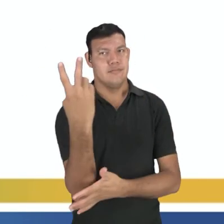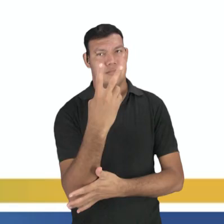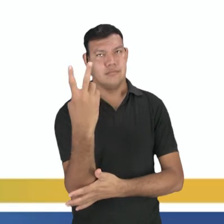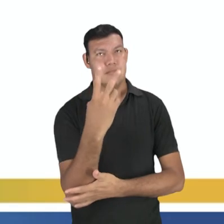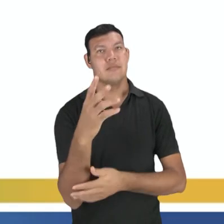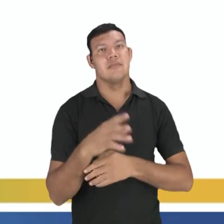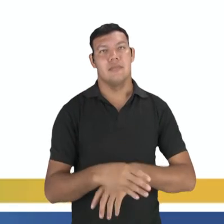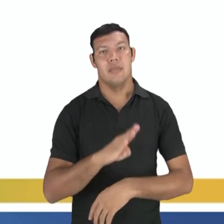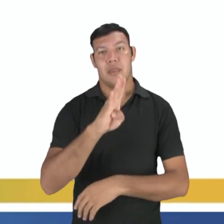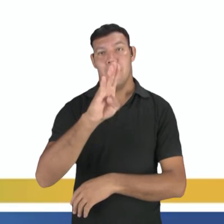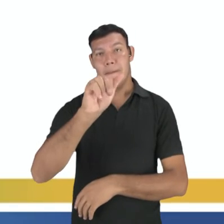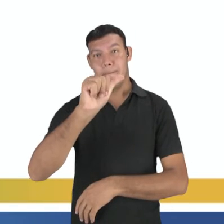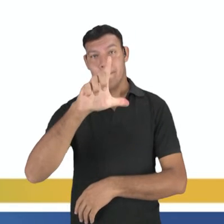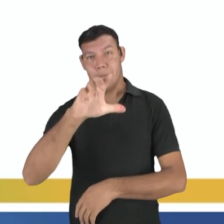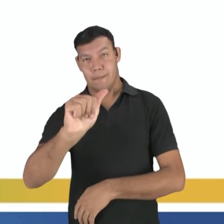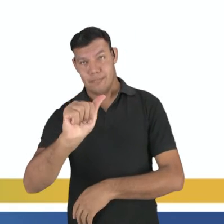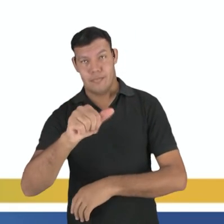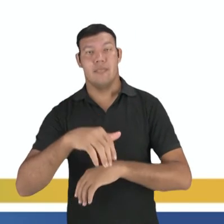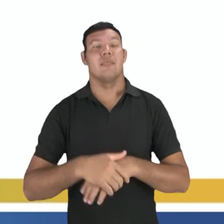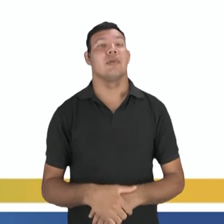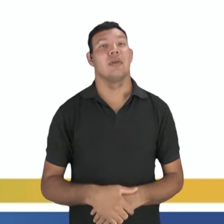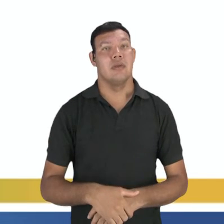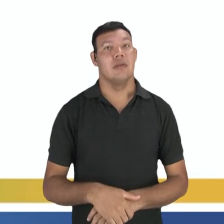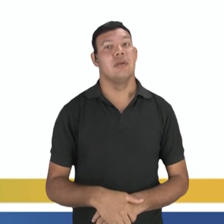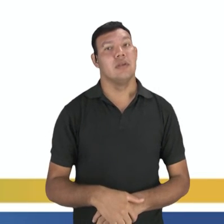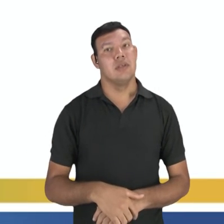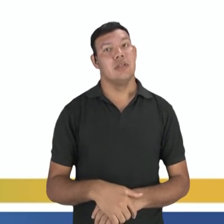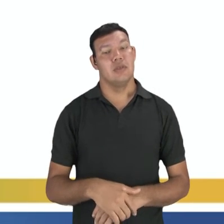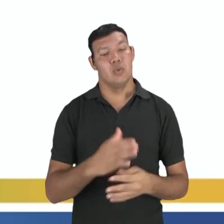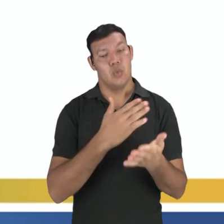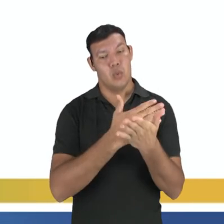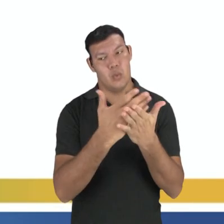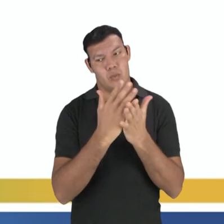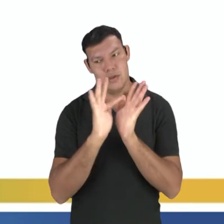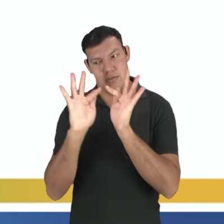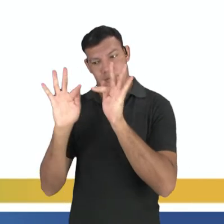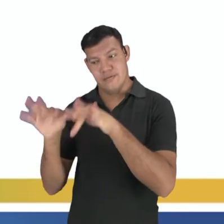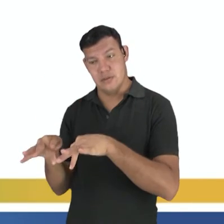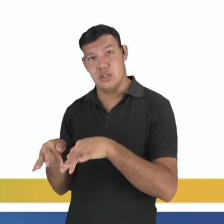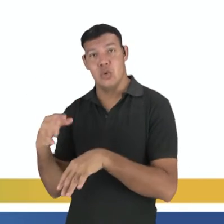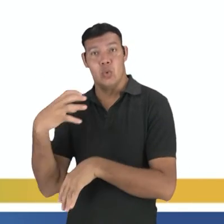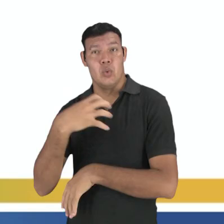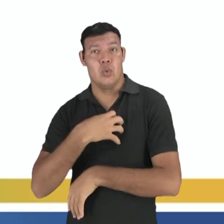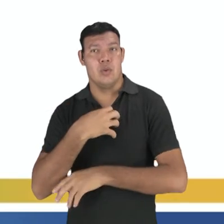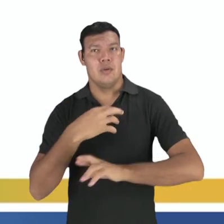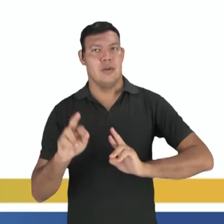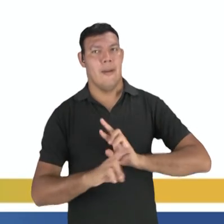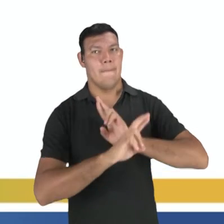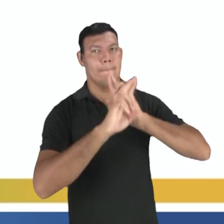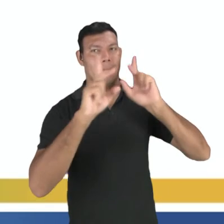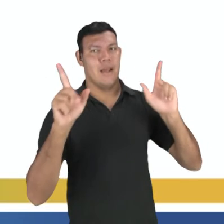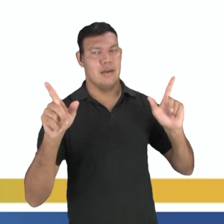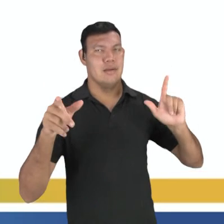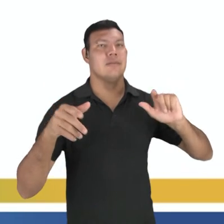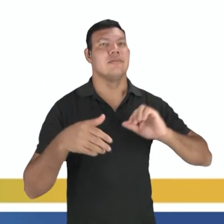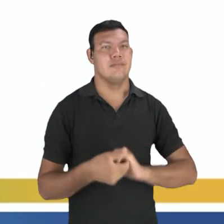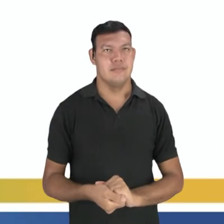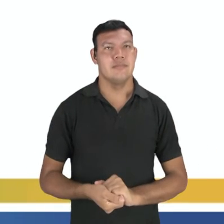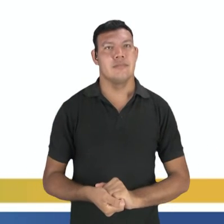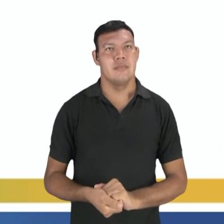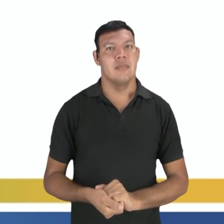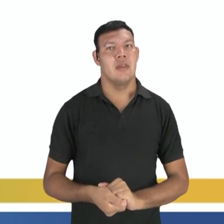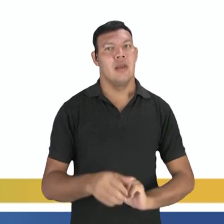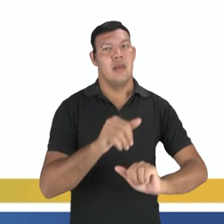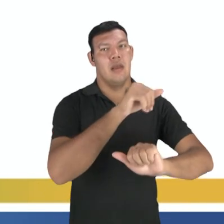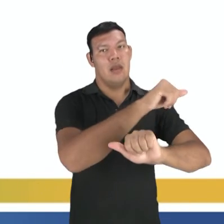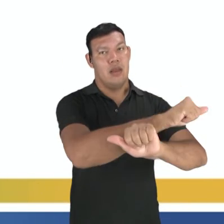a bala no início e a bala no final, só que com sentidos diferentes. Esse a, ele